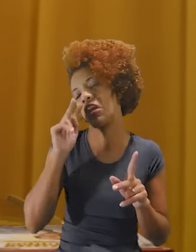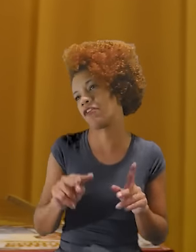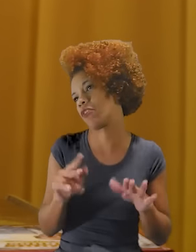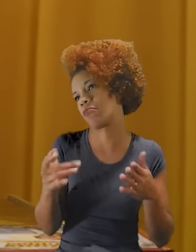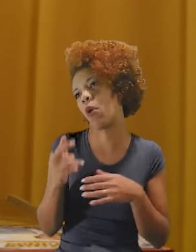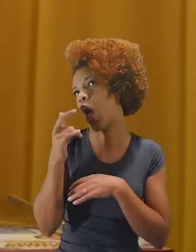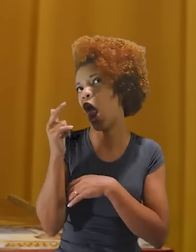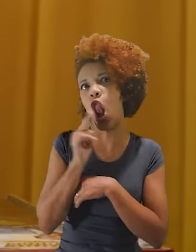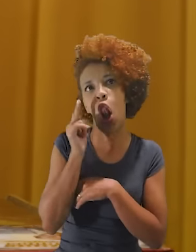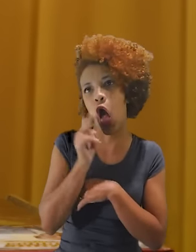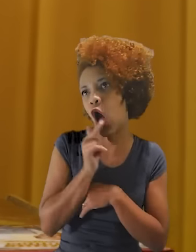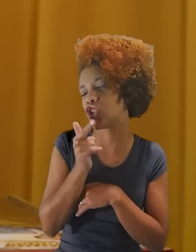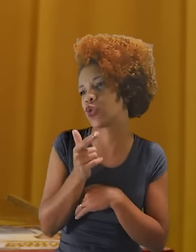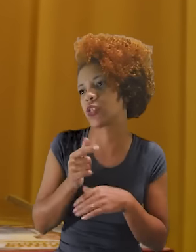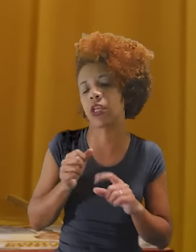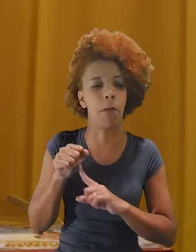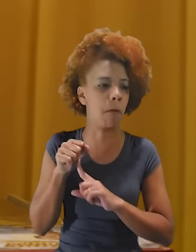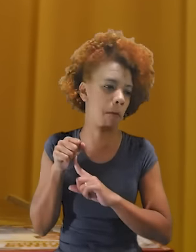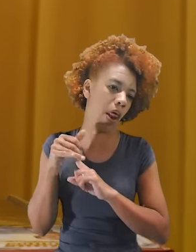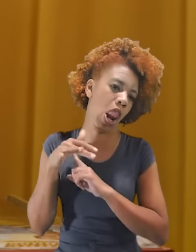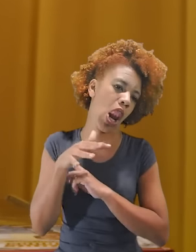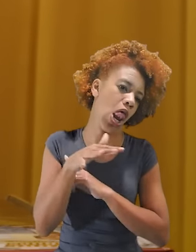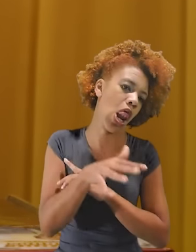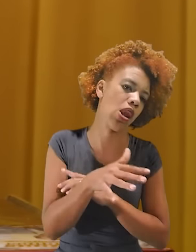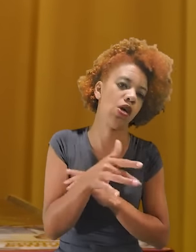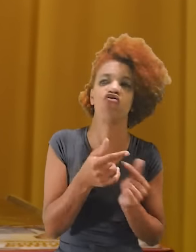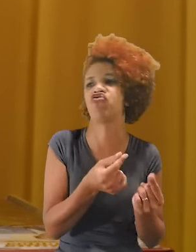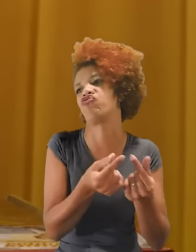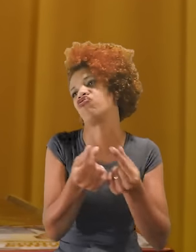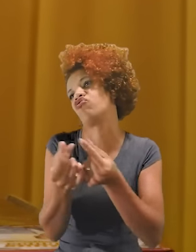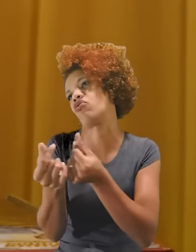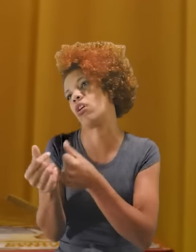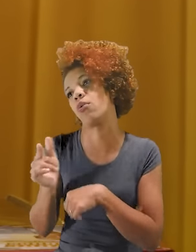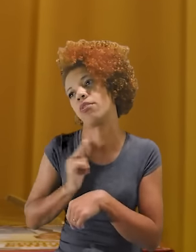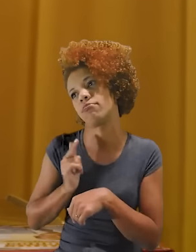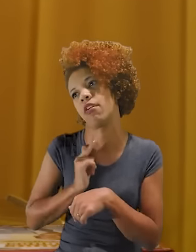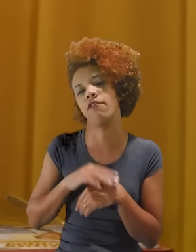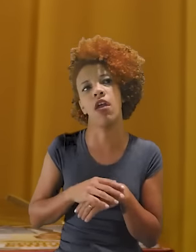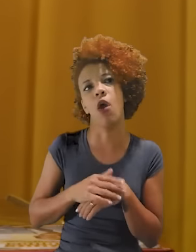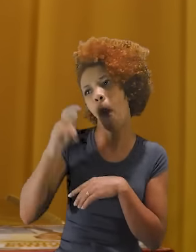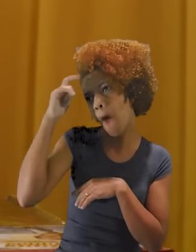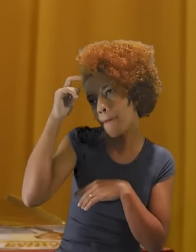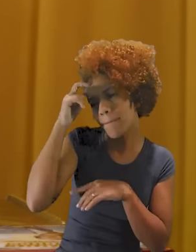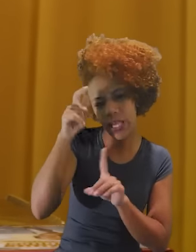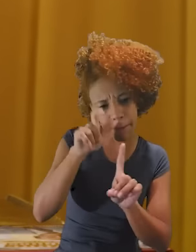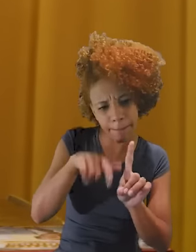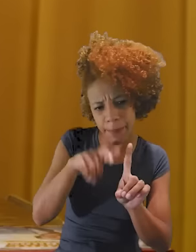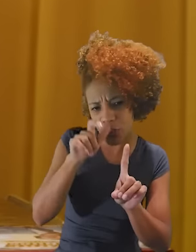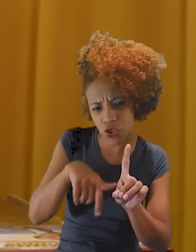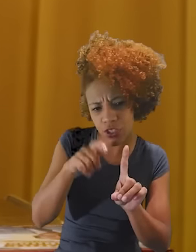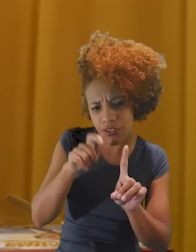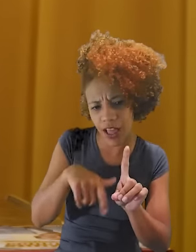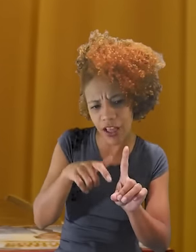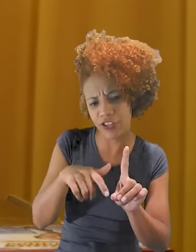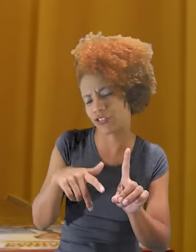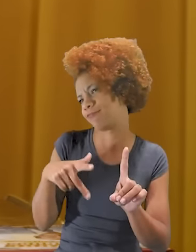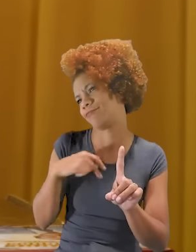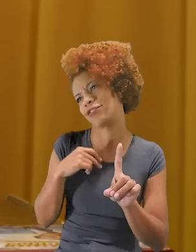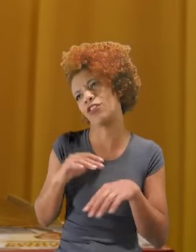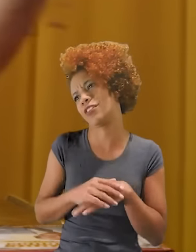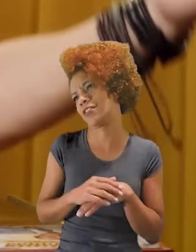Então é óbvio que aquilo explodiu de uma maneira que os caras ganharam muita grana. Cara, o Mickey virou tipo personagem e...